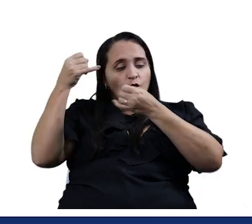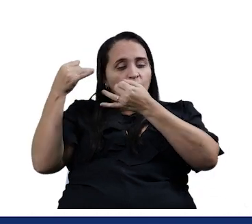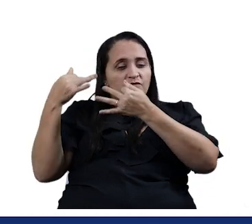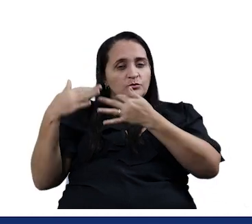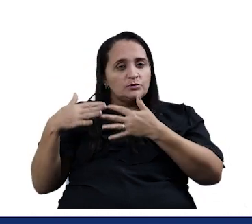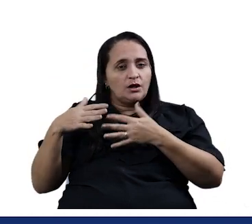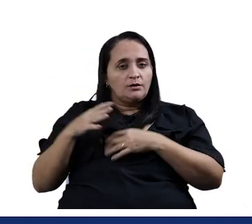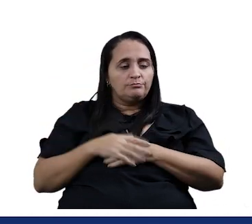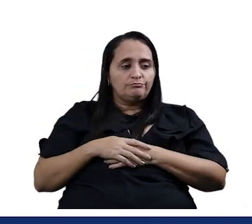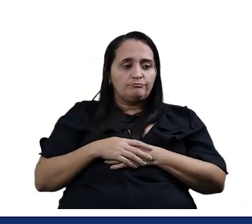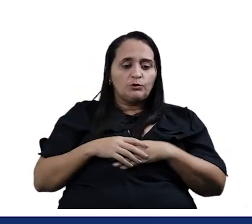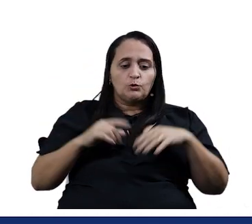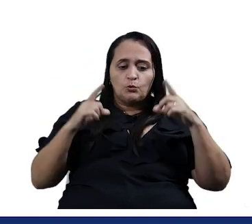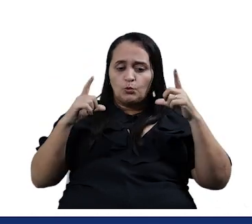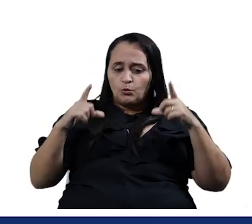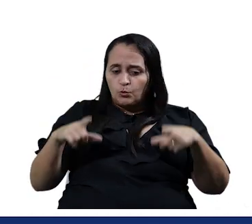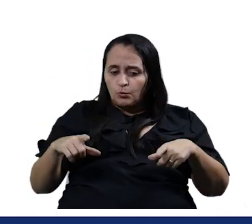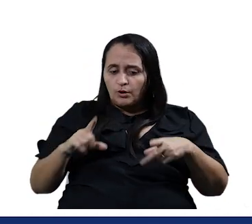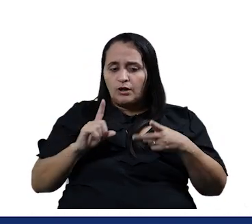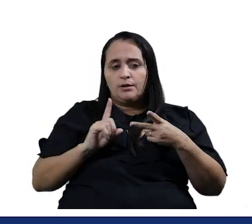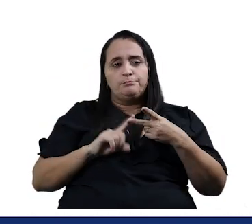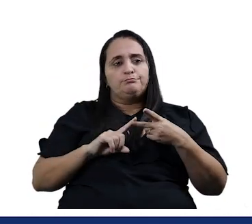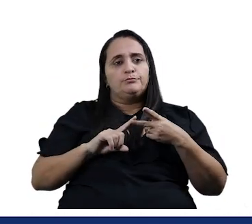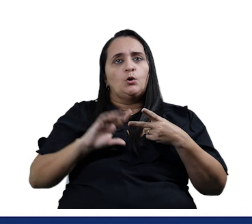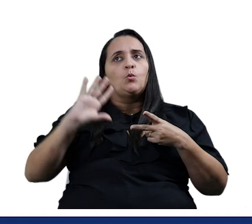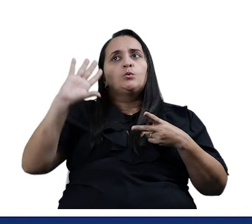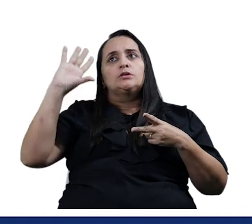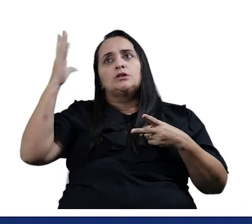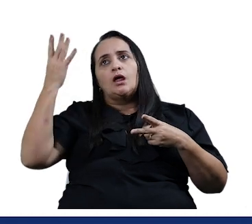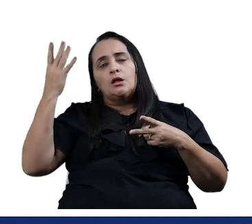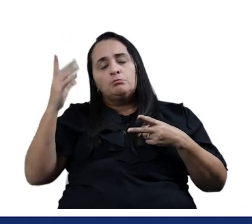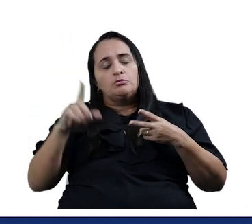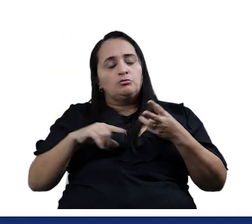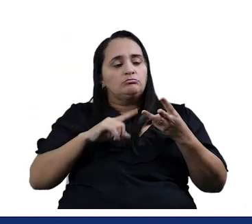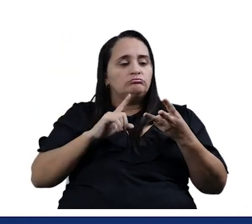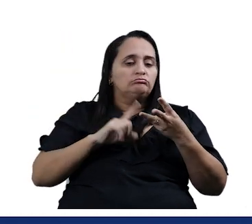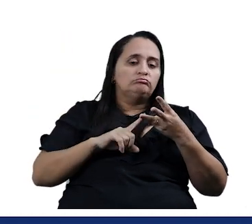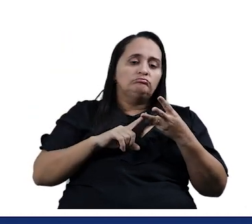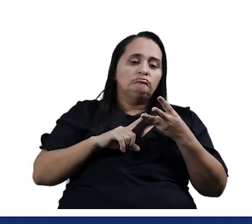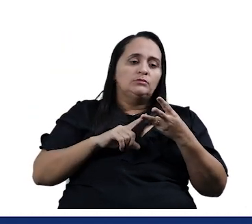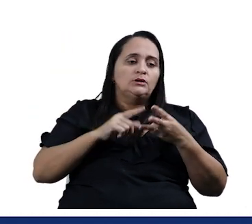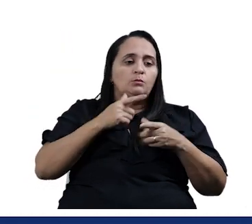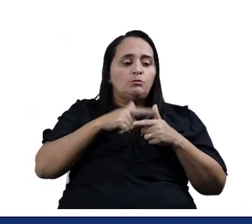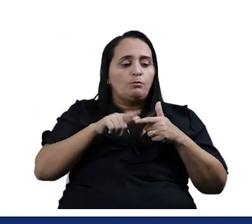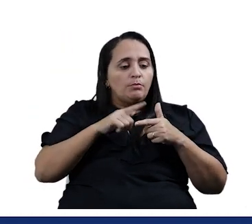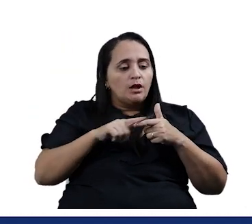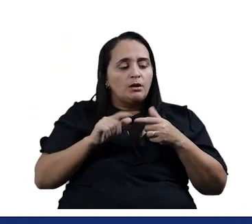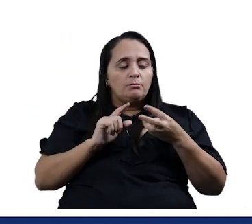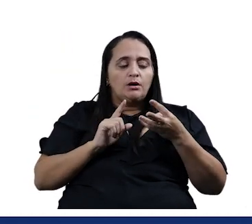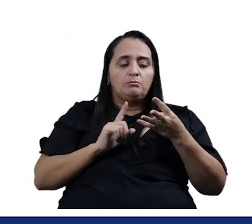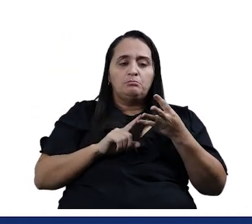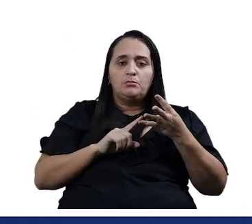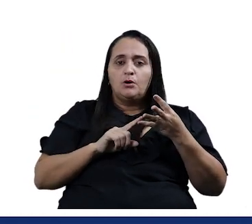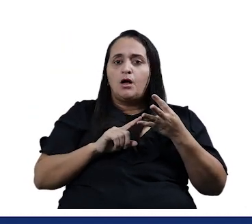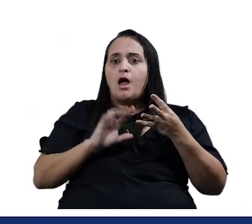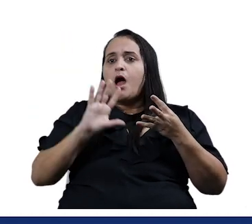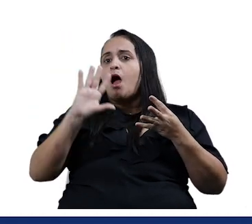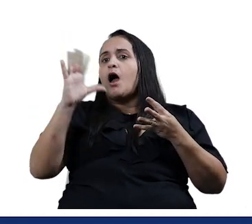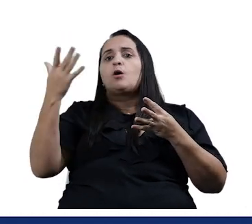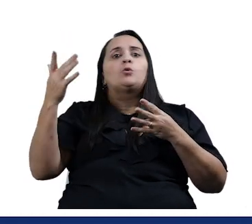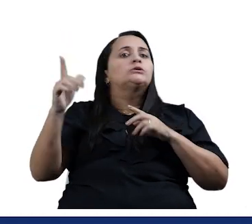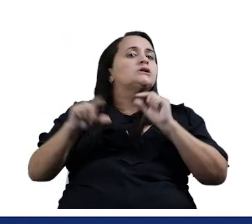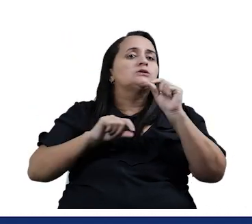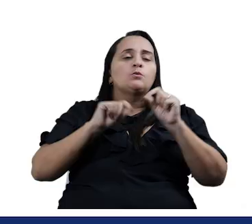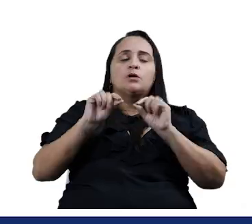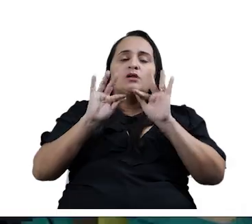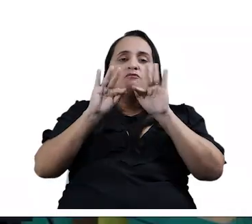o local, o tempo, um enredo, um problema e a conclusão desse problema, tá